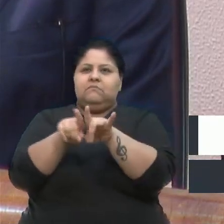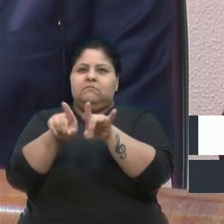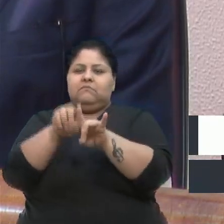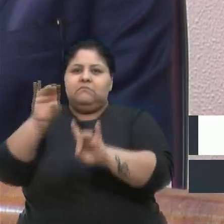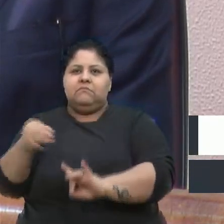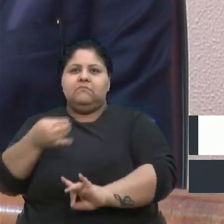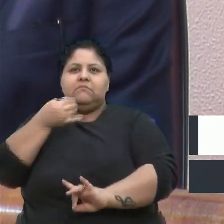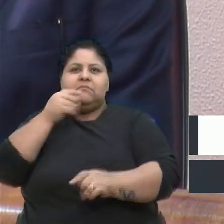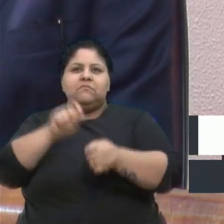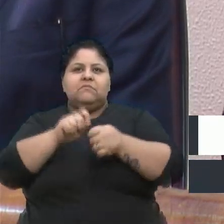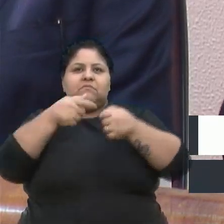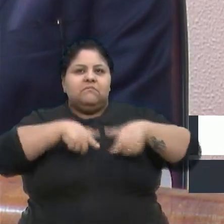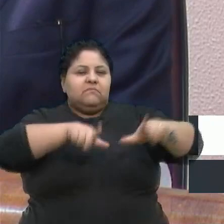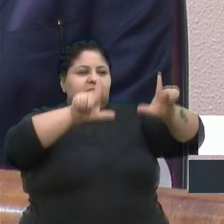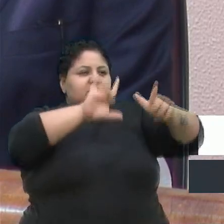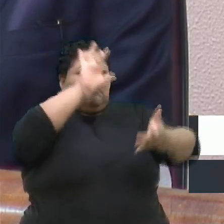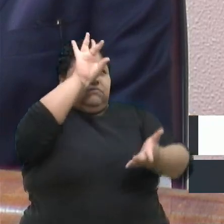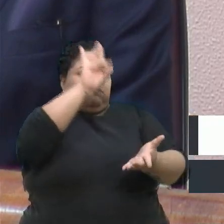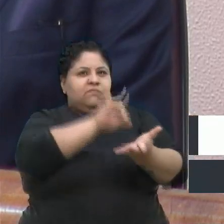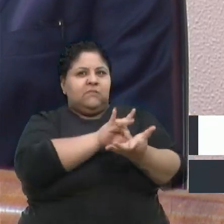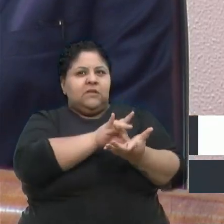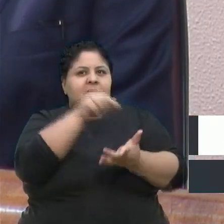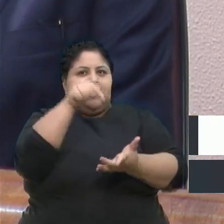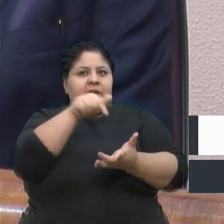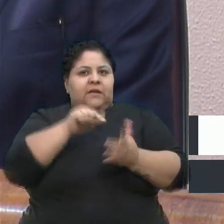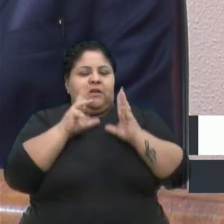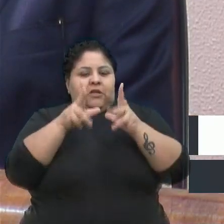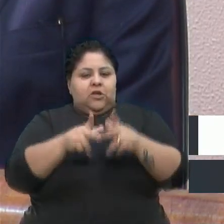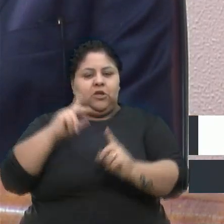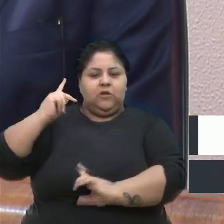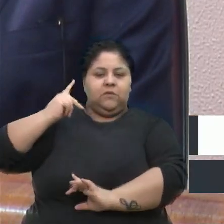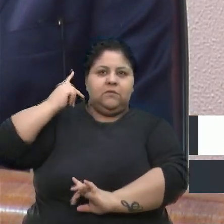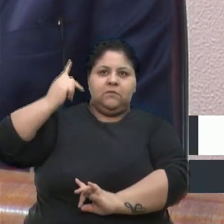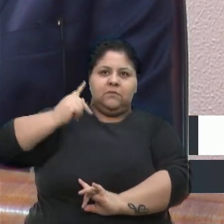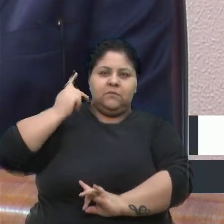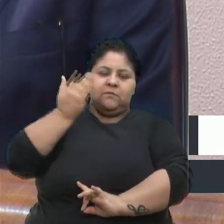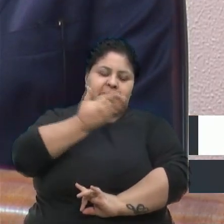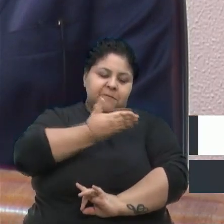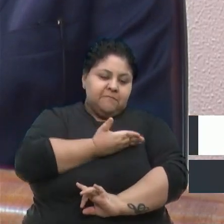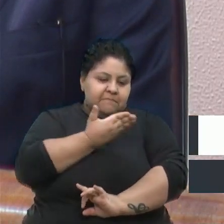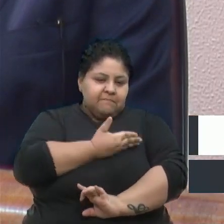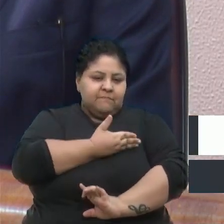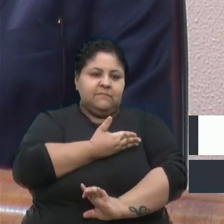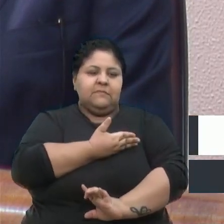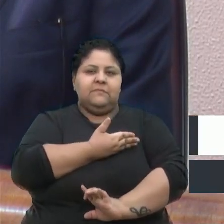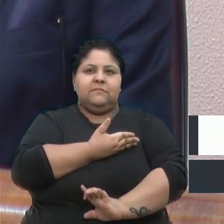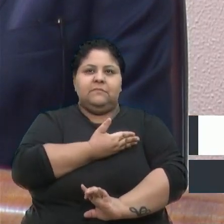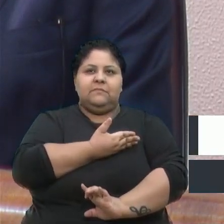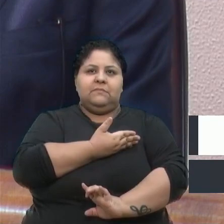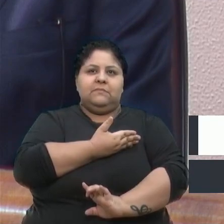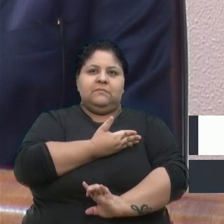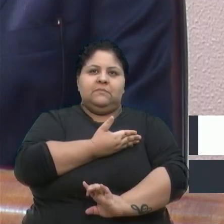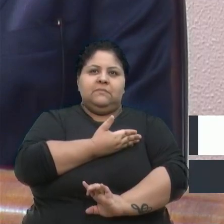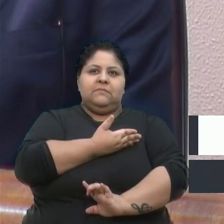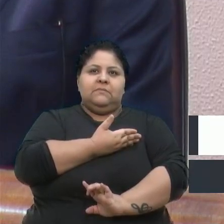Saúdo também o Conselho de Administração da Pratal S.A., empresa empreendedora do Prataveira